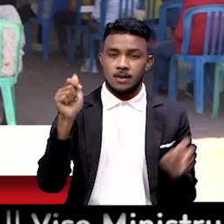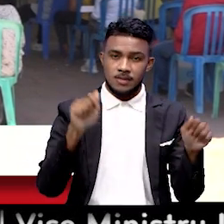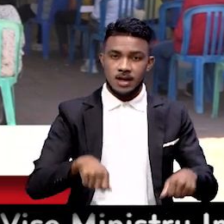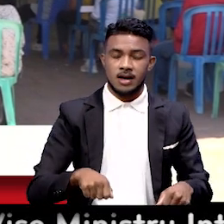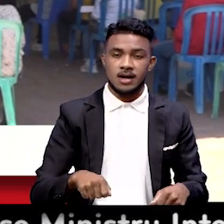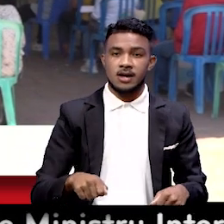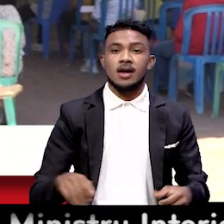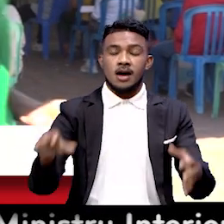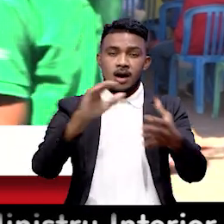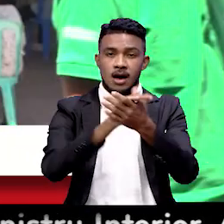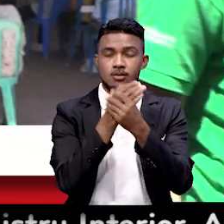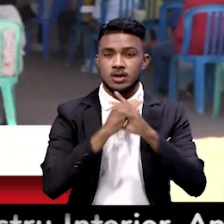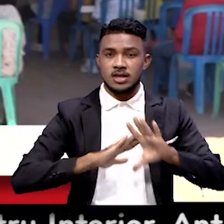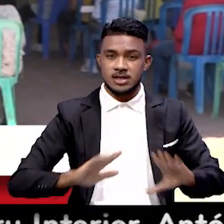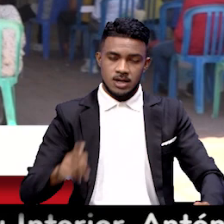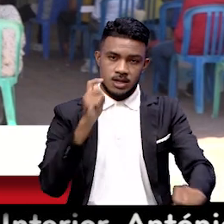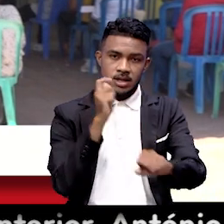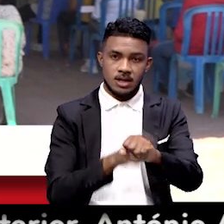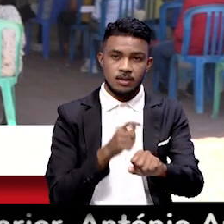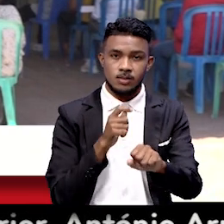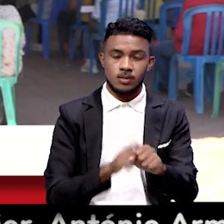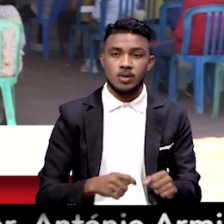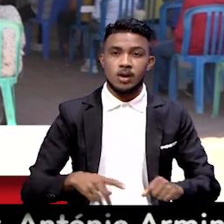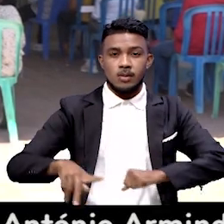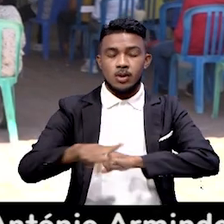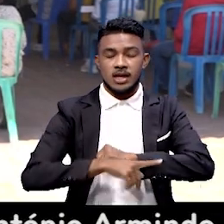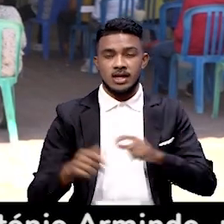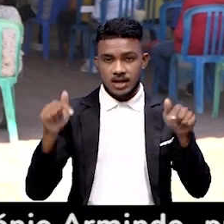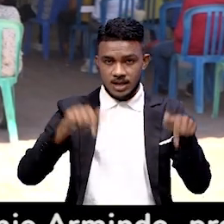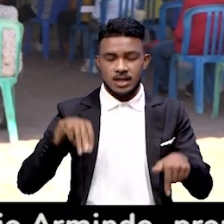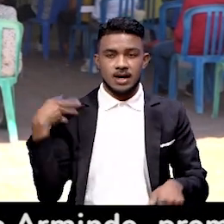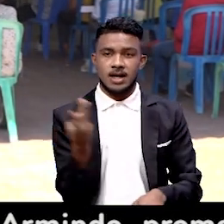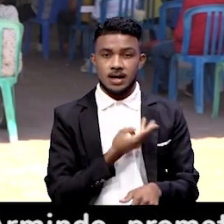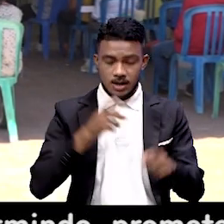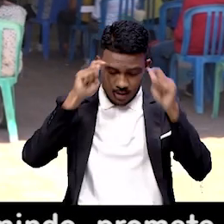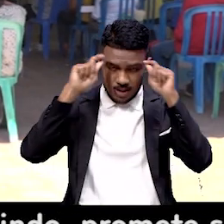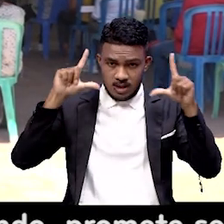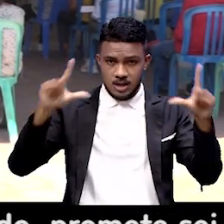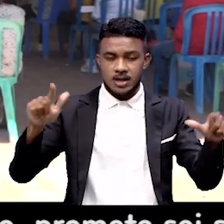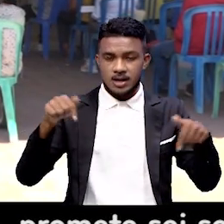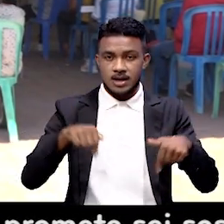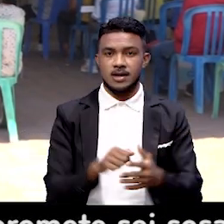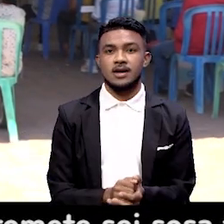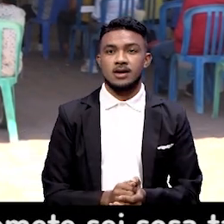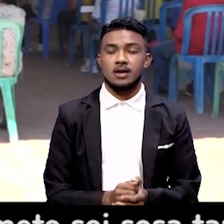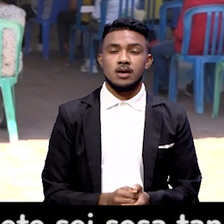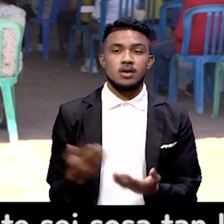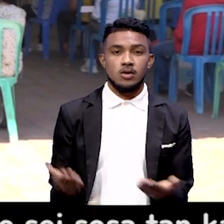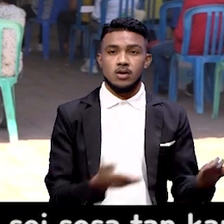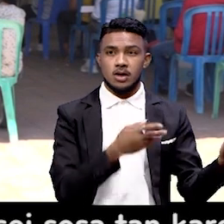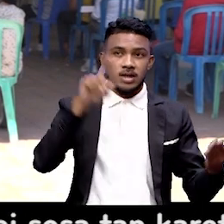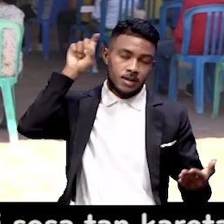harmoniza situasaun incerteza politika ia teni rai dane. Nune, lori membuat kairala sanana